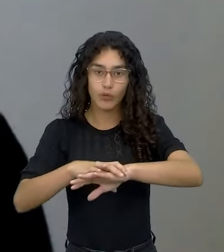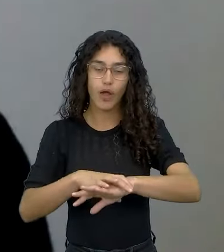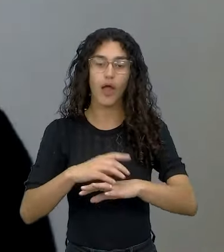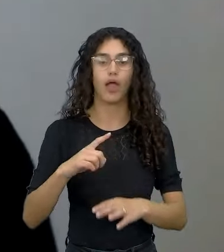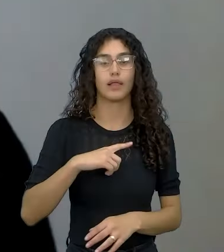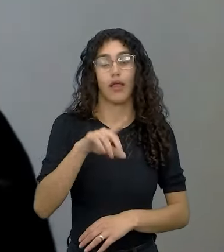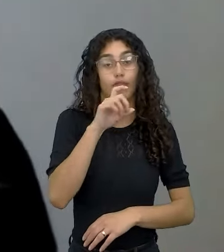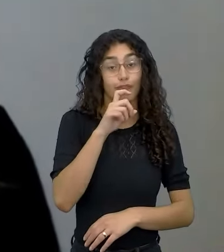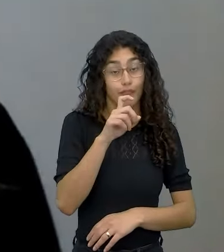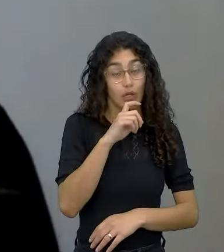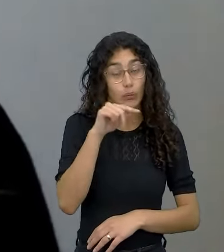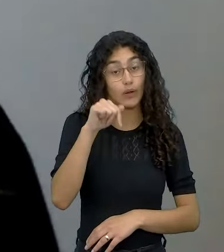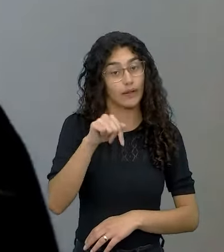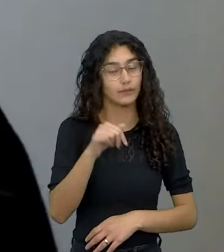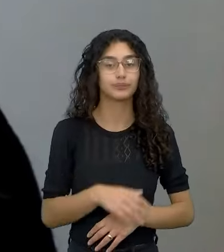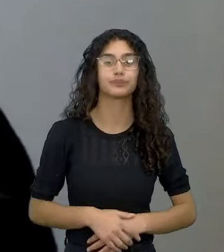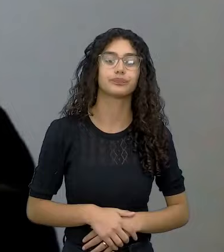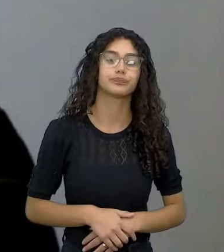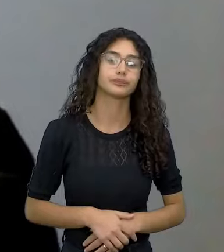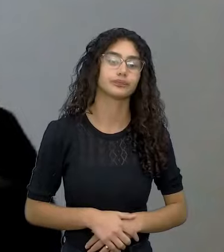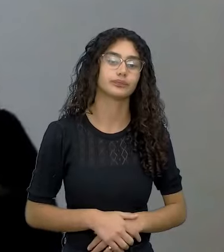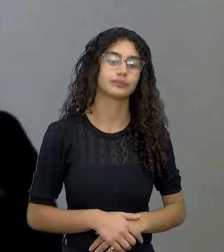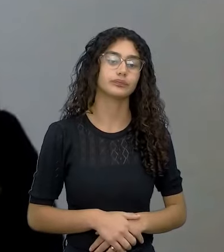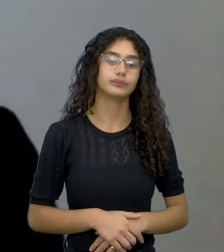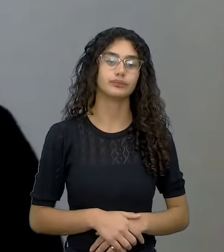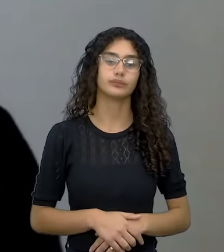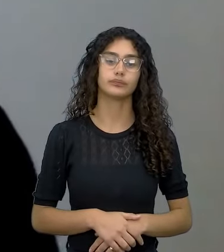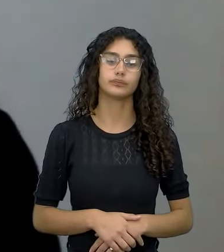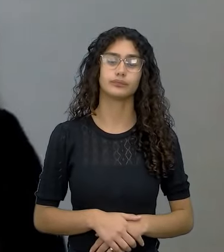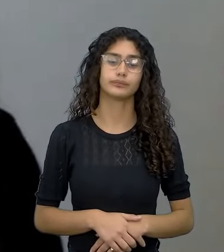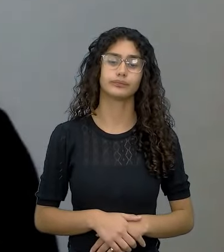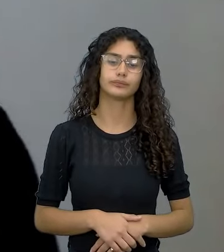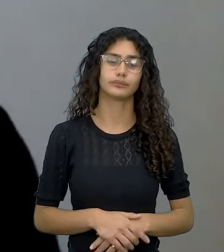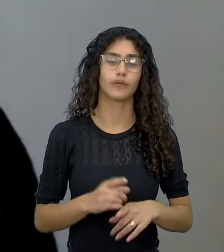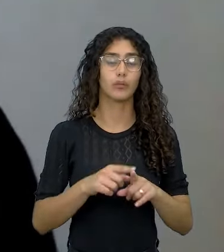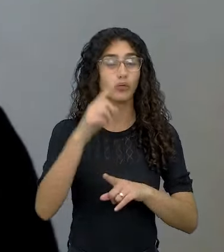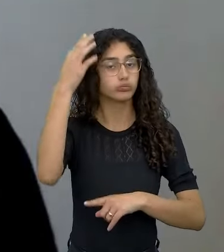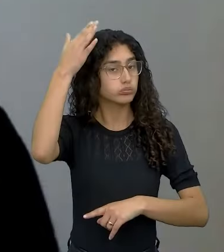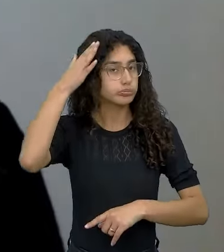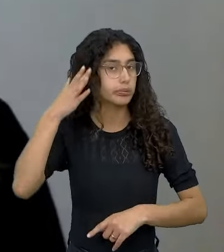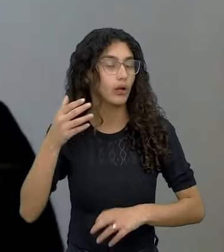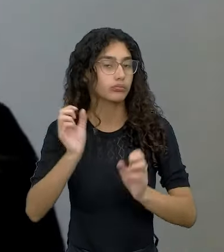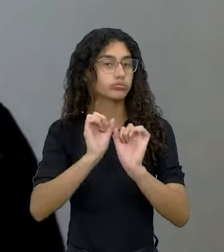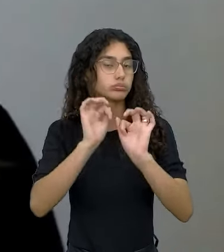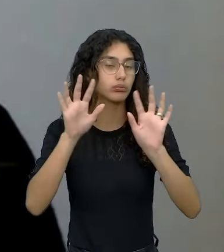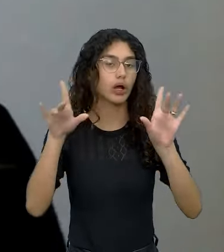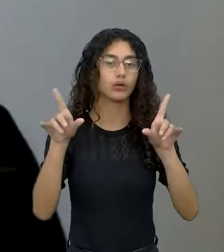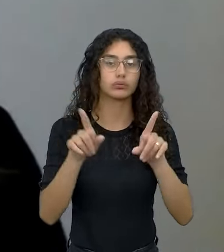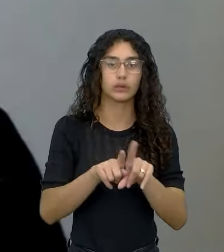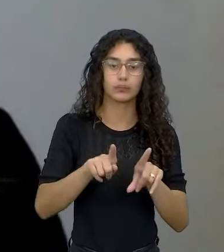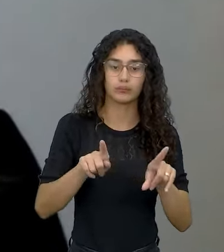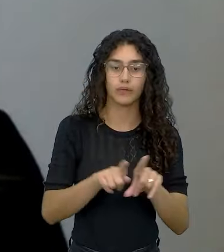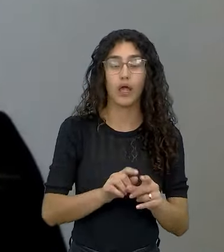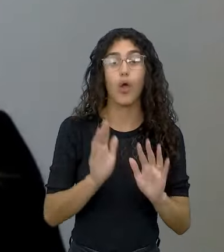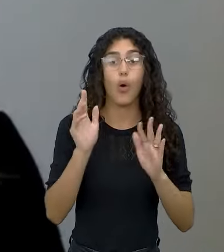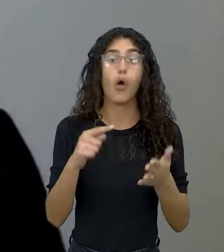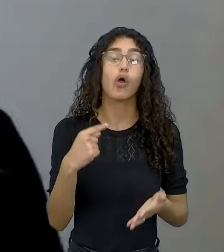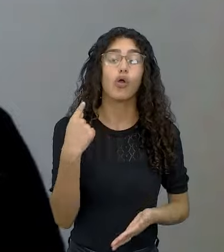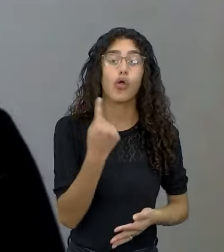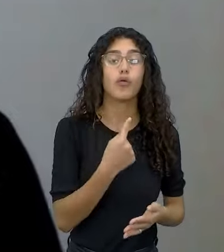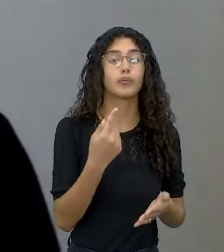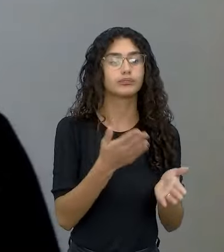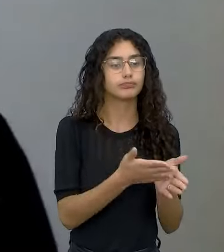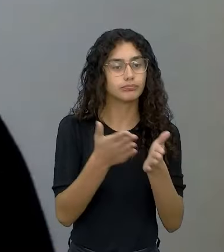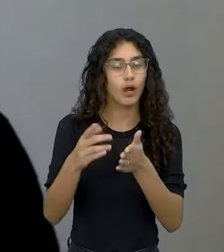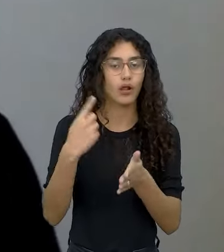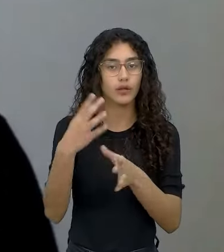frio aqui, tá? Uma parede de fundo claro, e meus cabelos estão claros, e hoje, então, a gente vai partir,